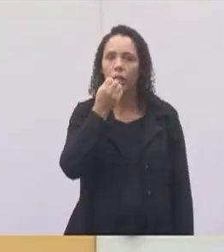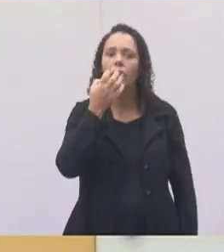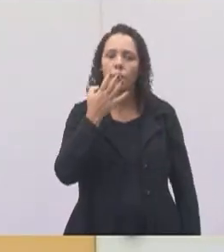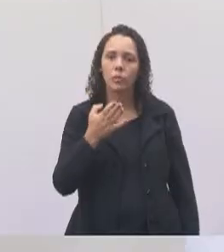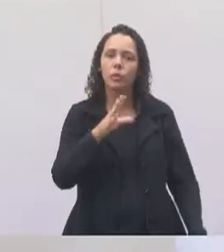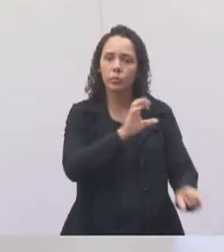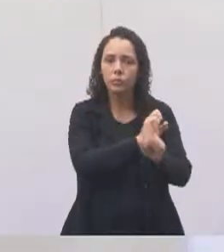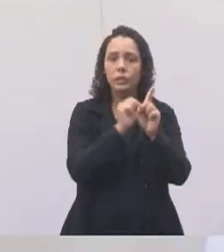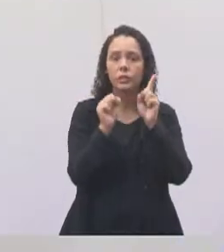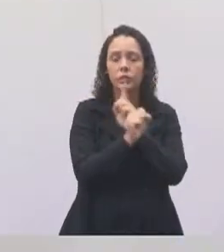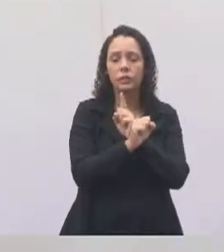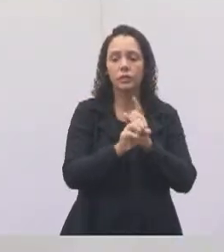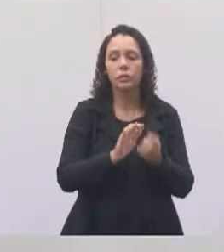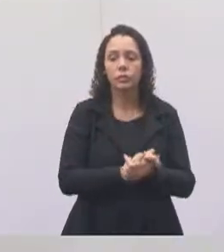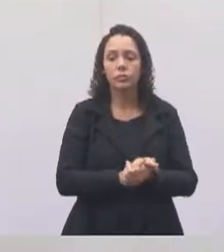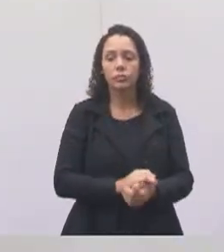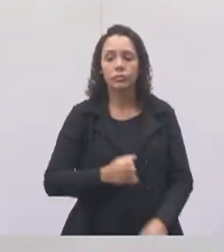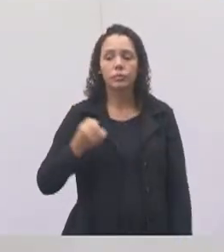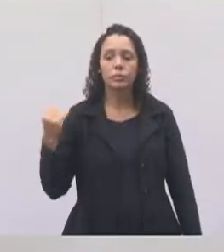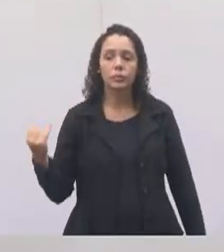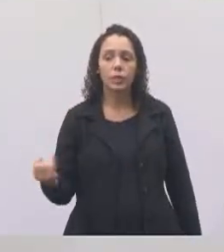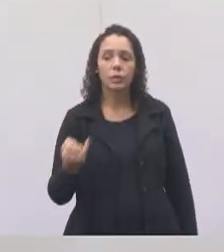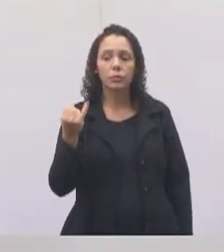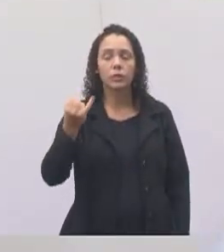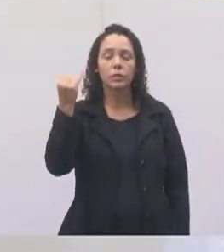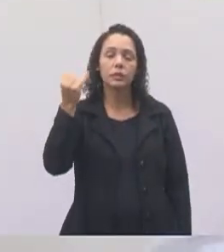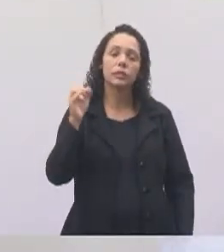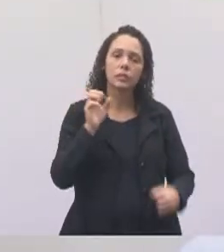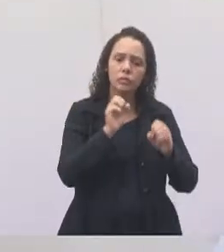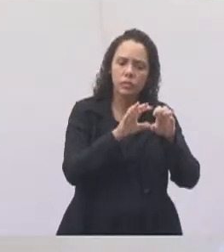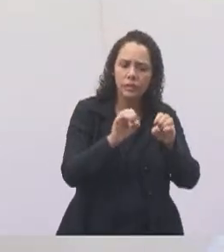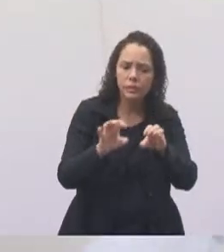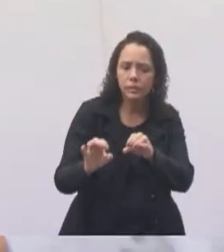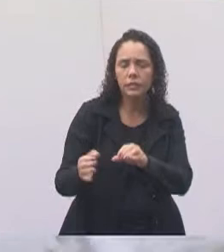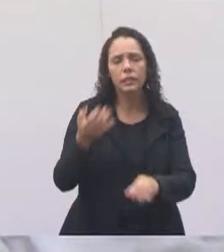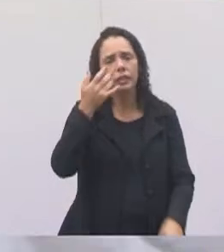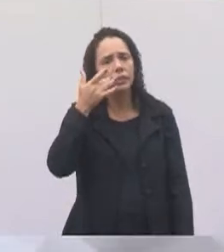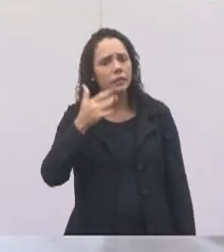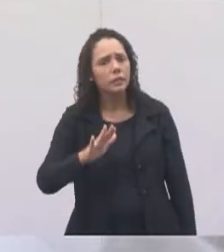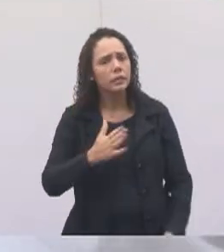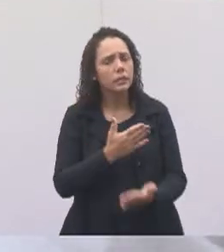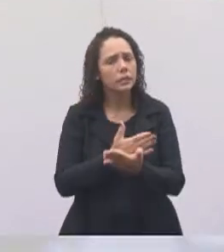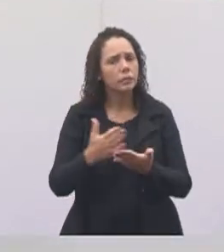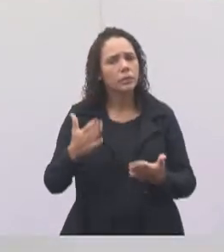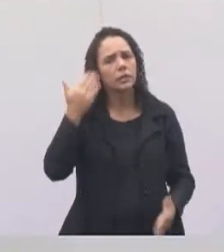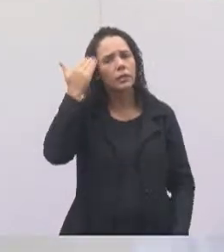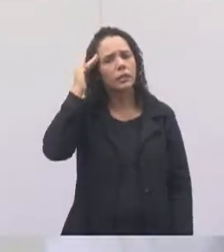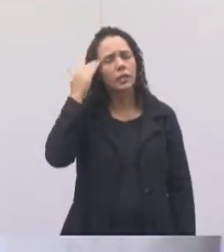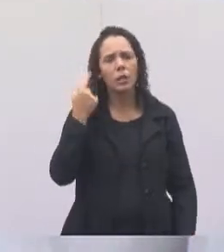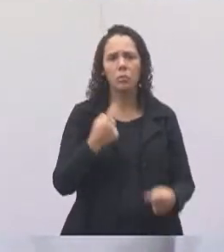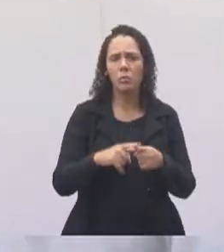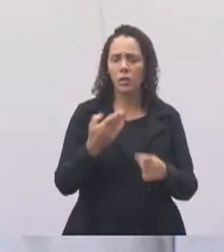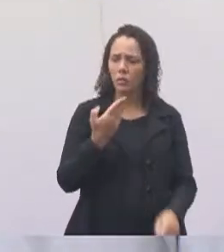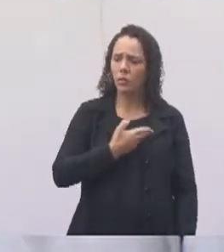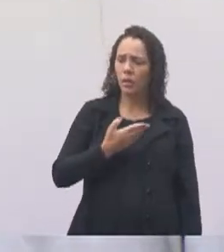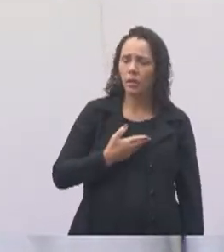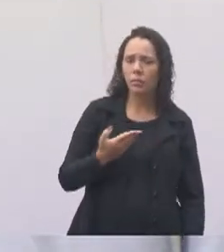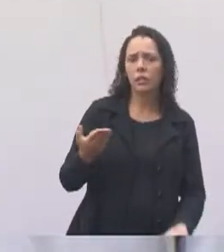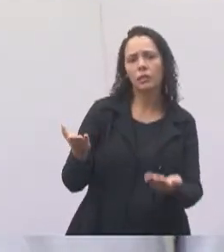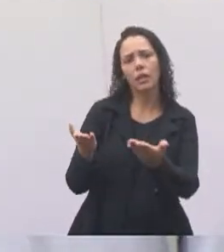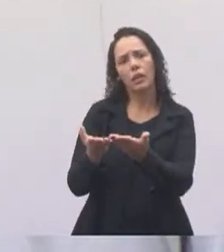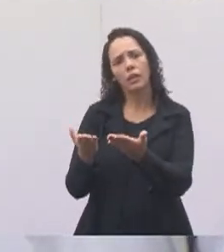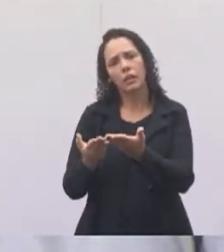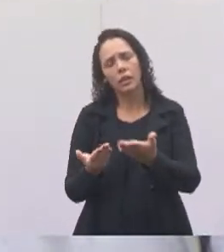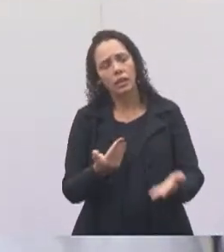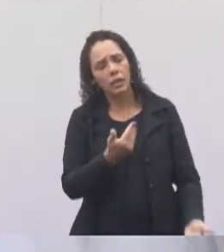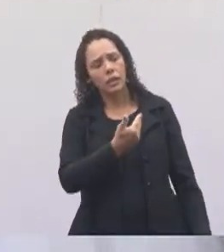da sociedade. A importância que é, desde pequeno, entender por que o meu amiguinho é crente, por que o meu amiguinho,